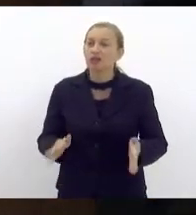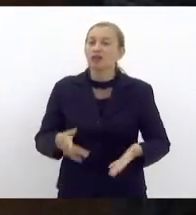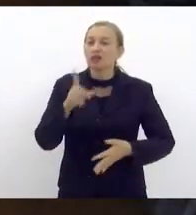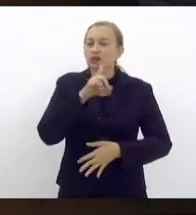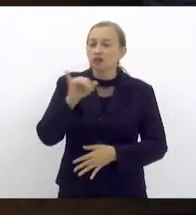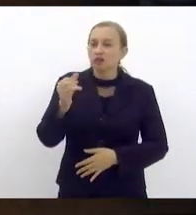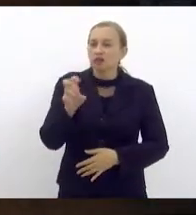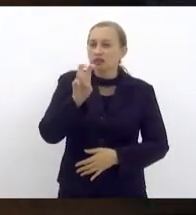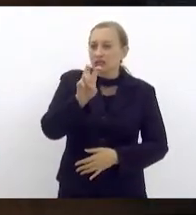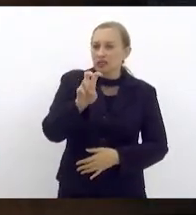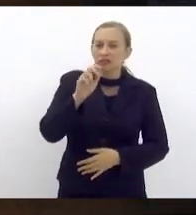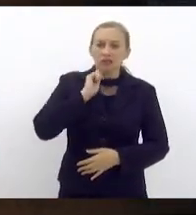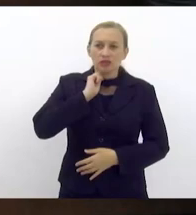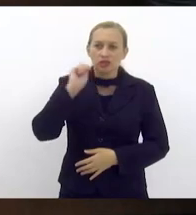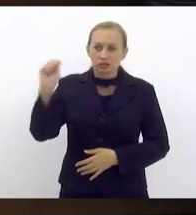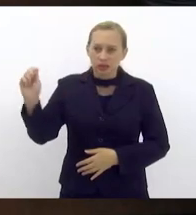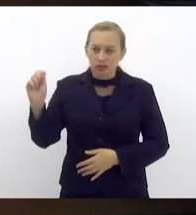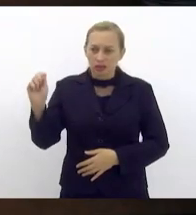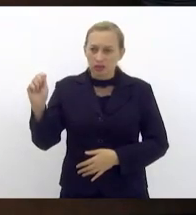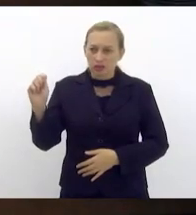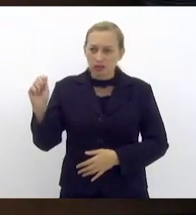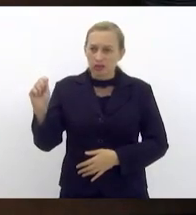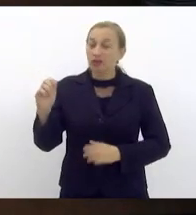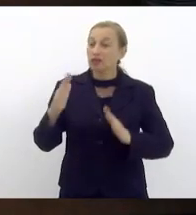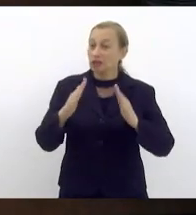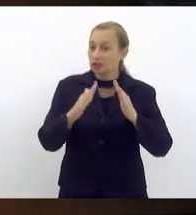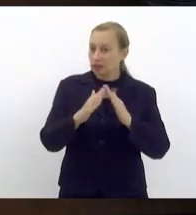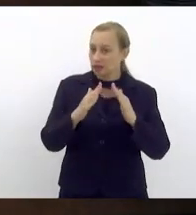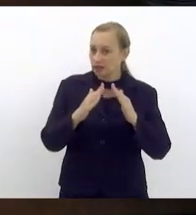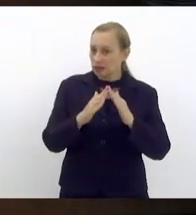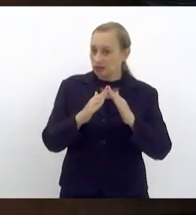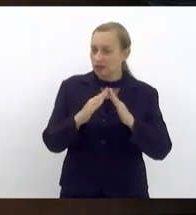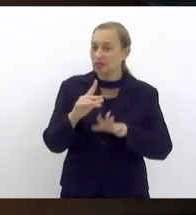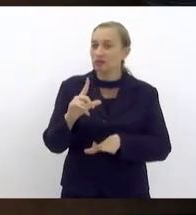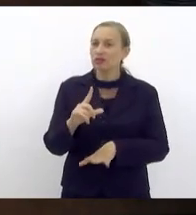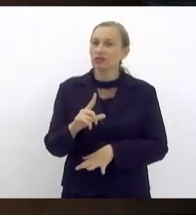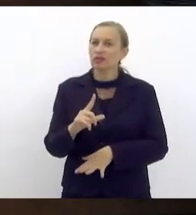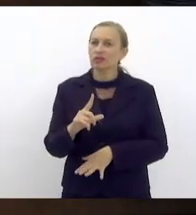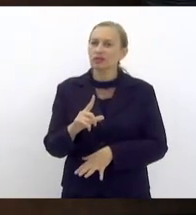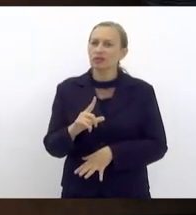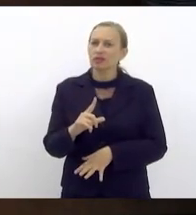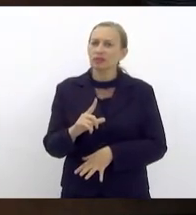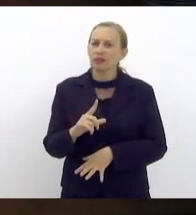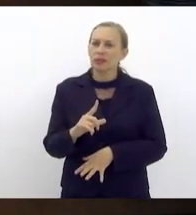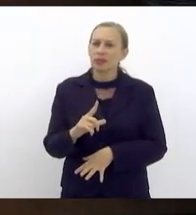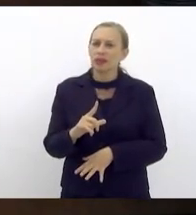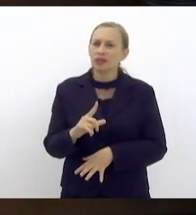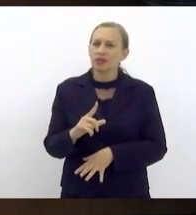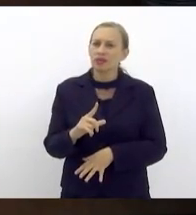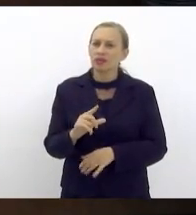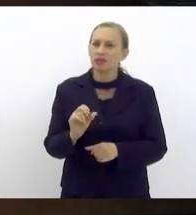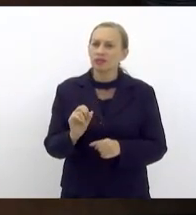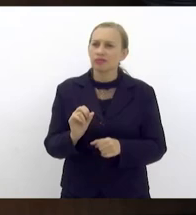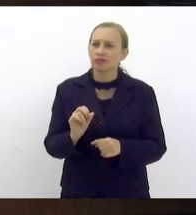5 de Abril nesta casa nós daremos fazendo tendo uma